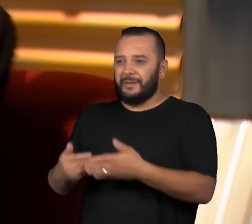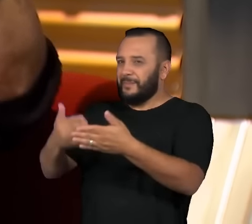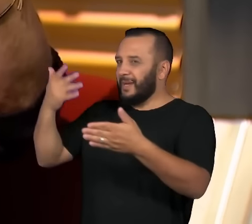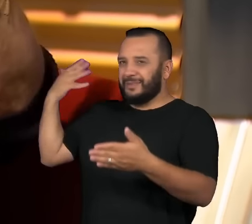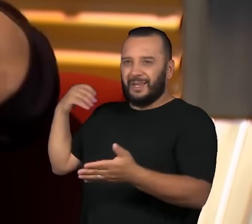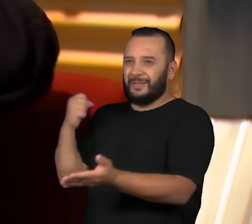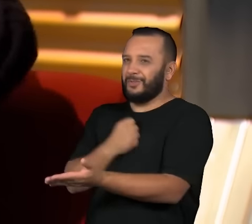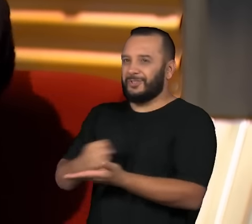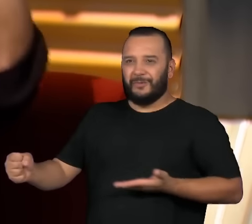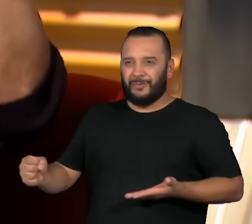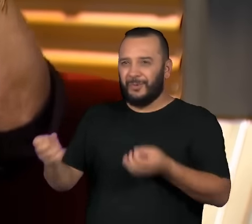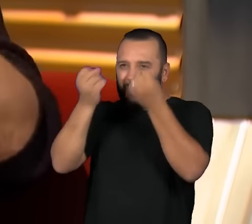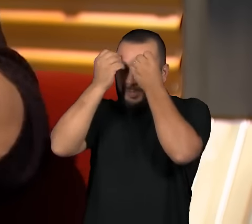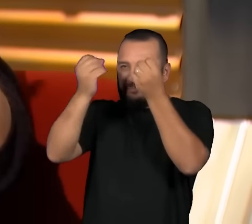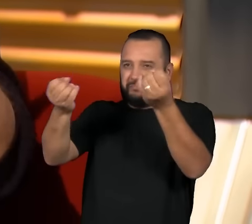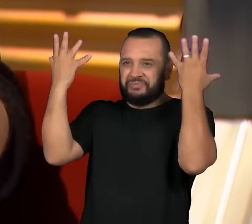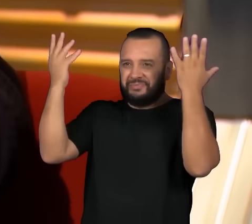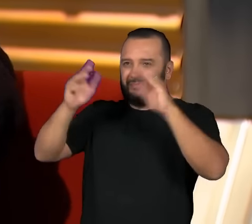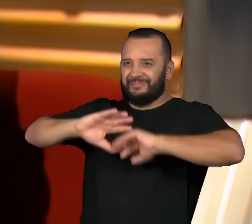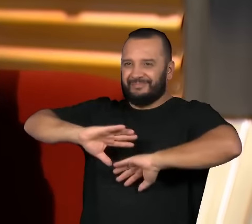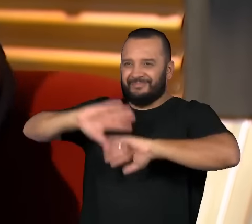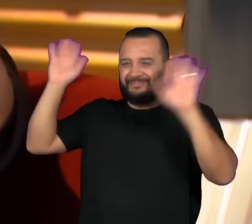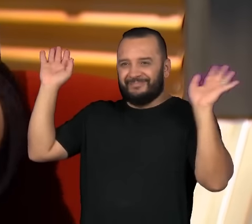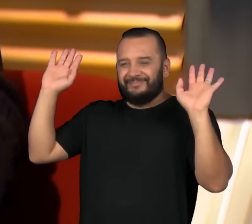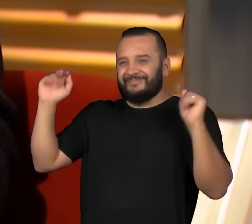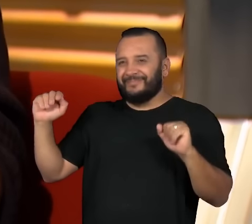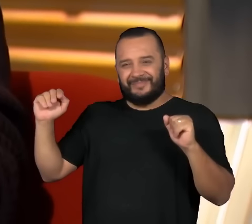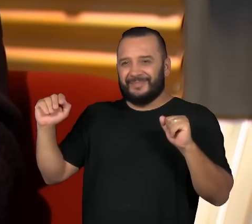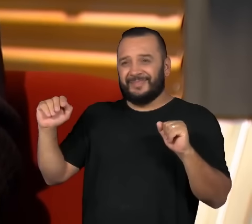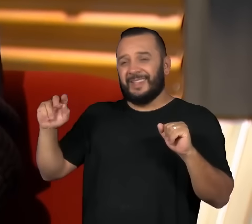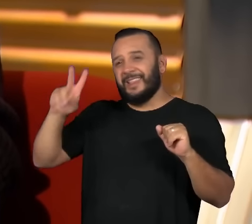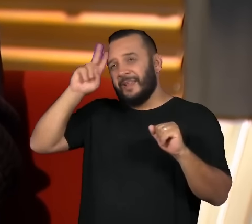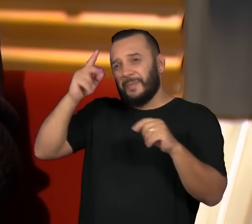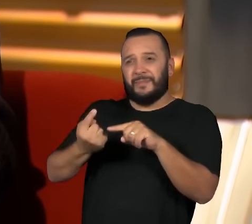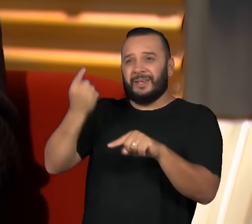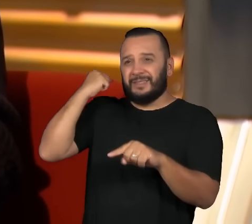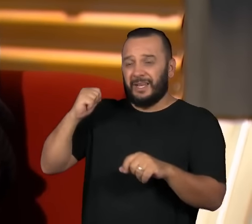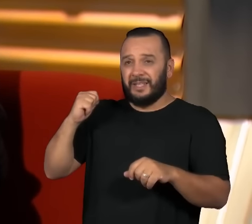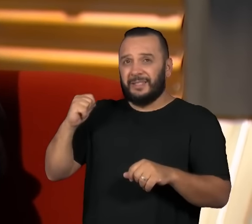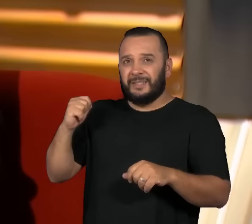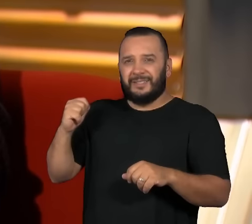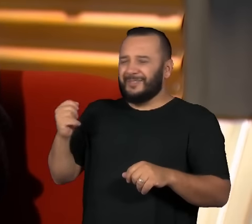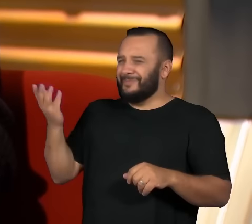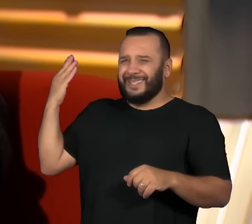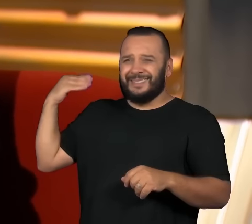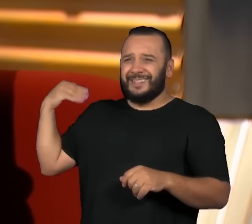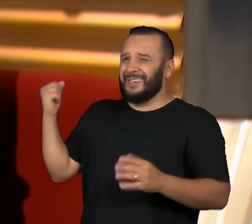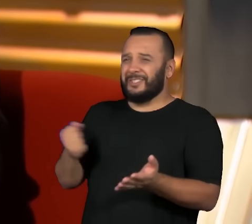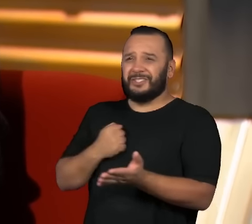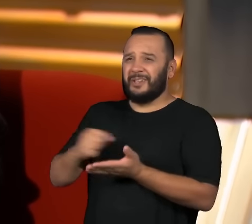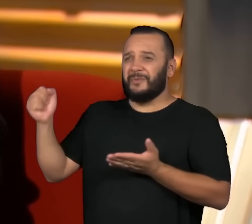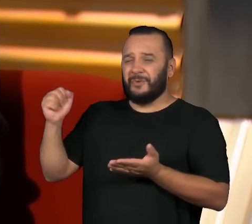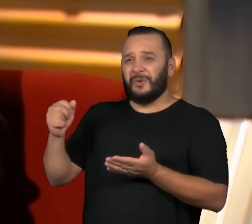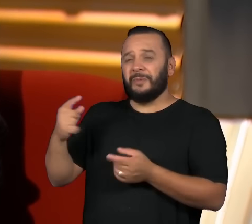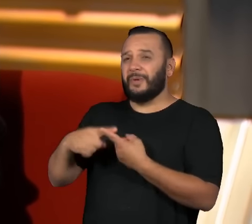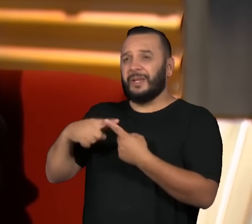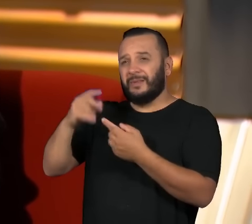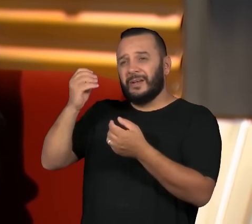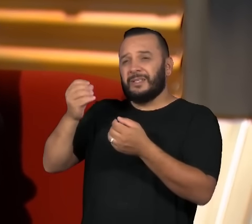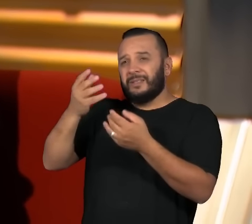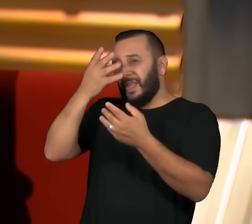nem lembra, a gente nem lembra do que fez ontem, vai lembrar da vida, da nossa vida passada? Não é, porque a gente não lembra de muita